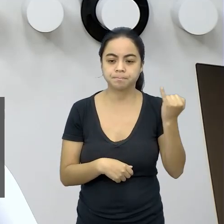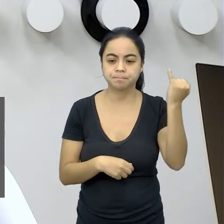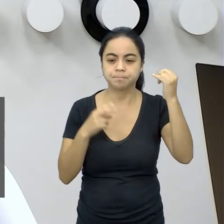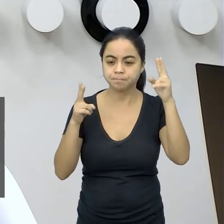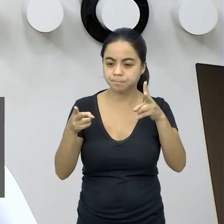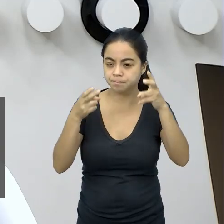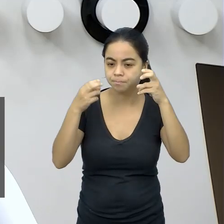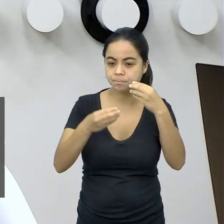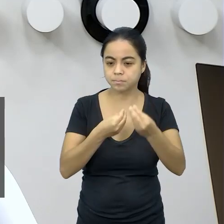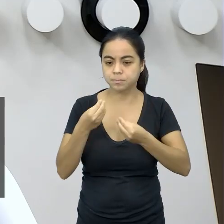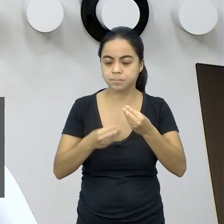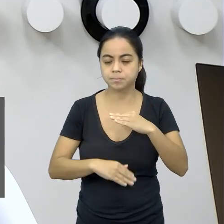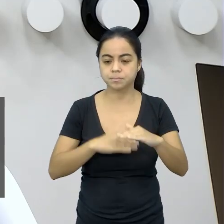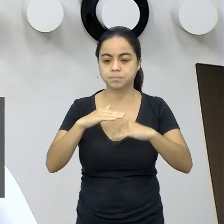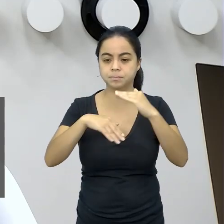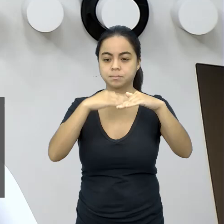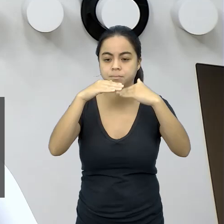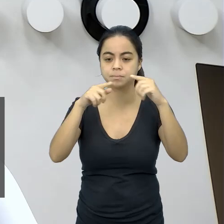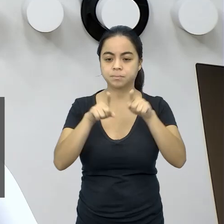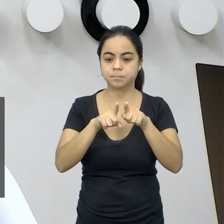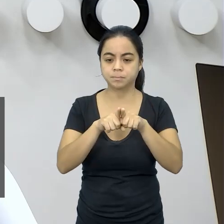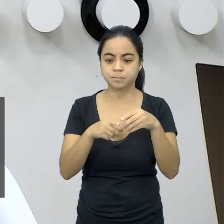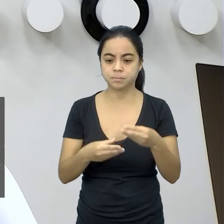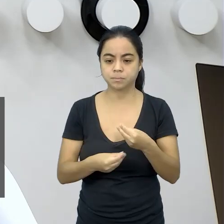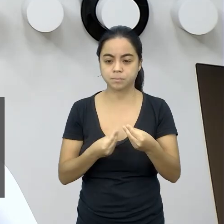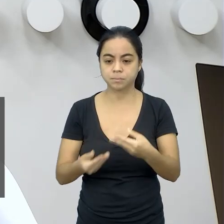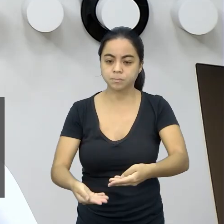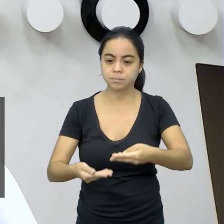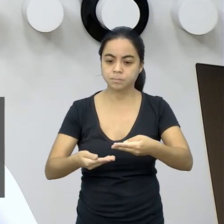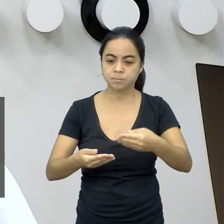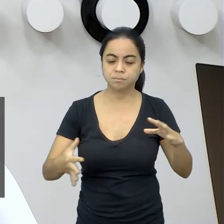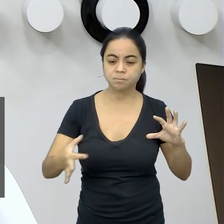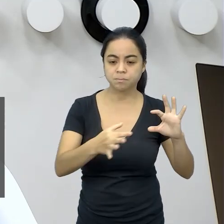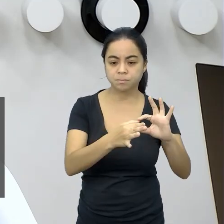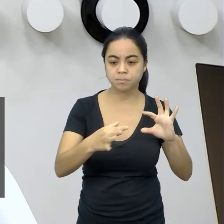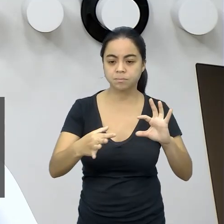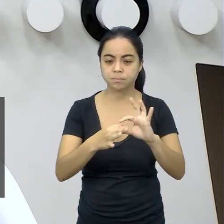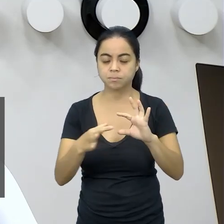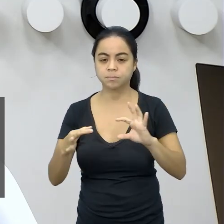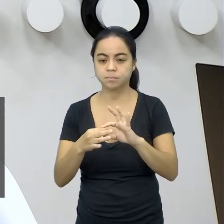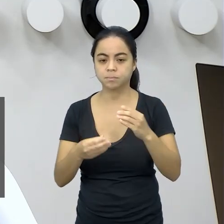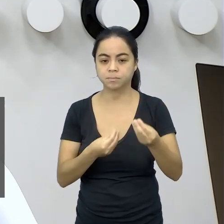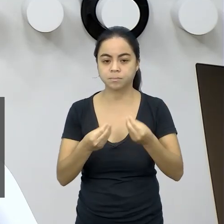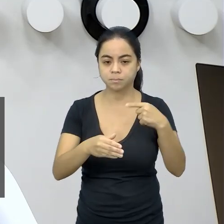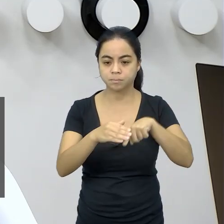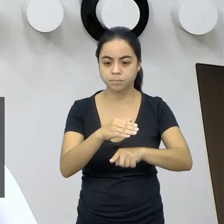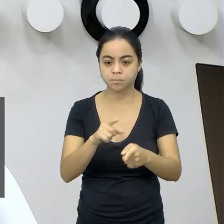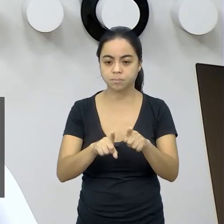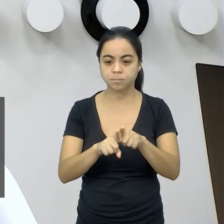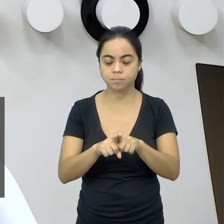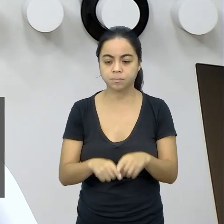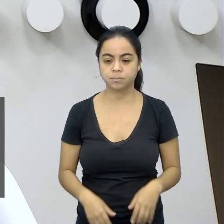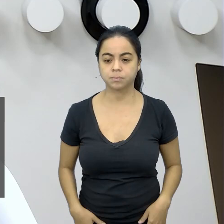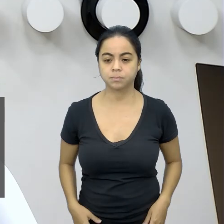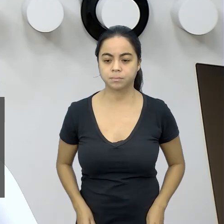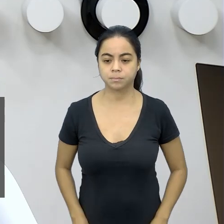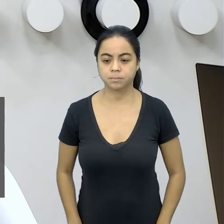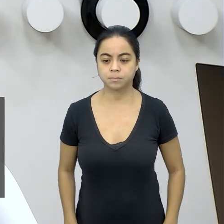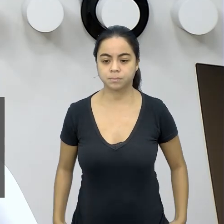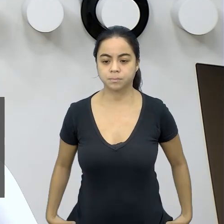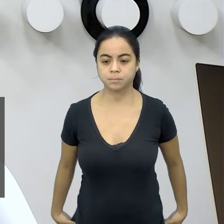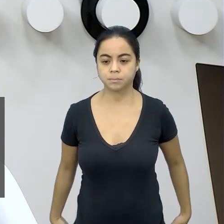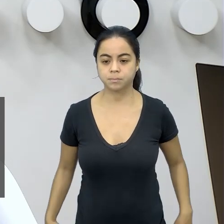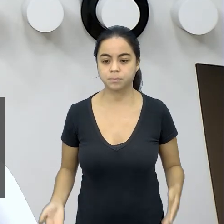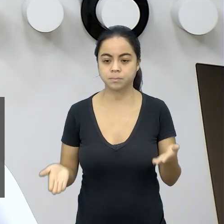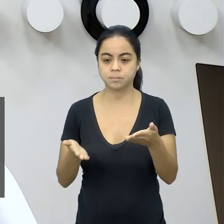elas podem ser desenvolvidas e entender como elas integram entre elas, né? E como a gente pode aprofundar também. O componente,